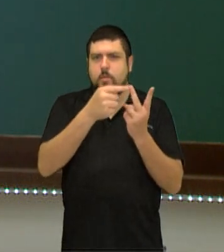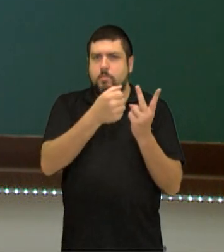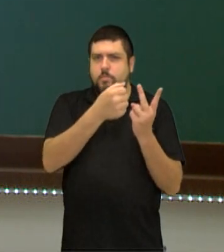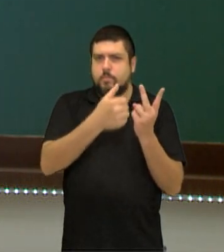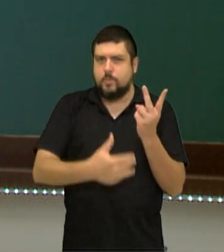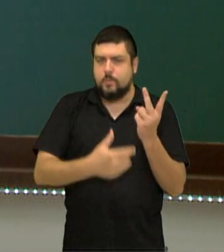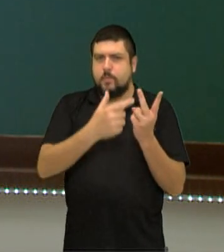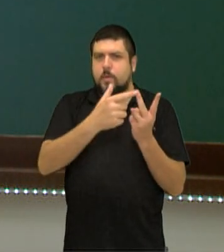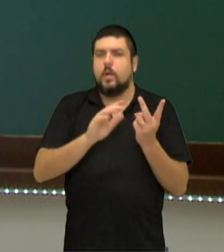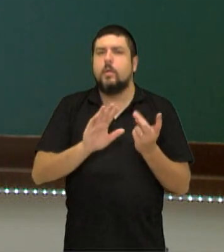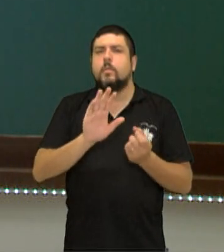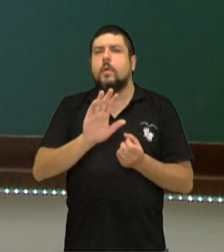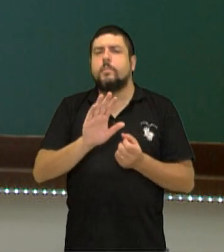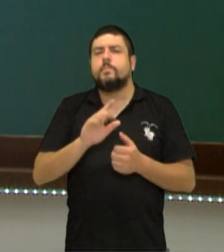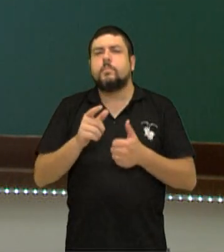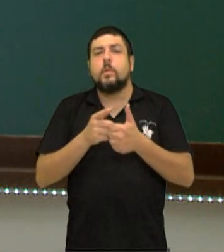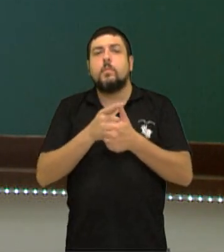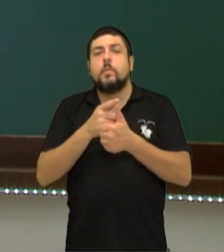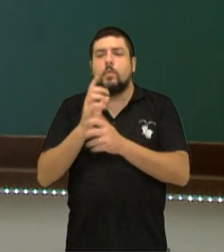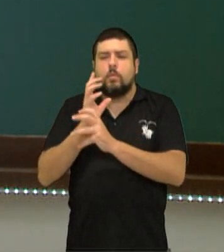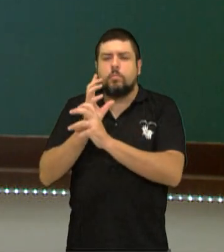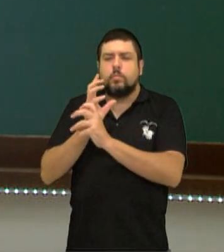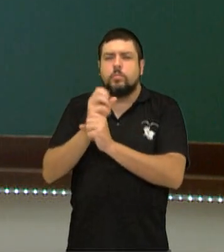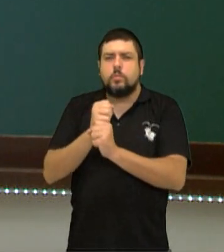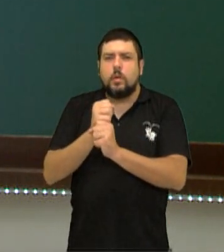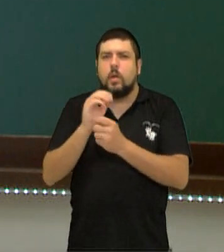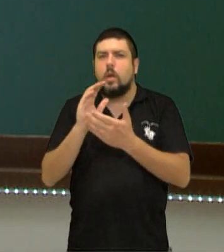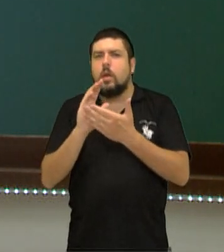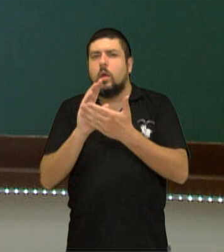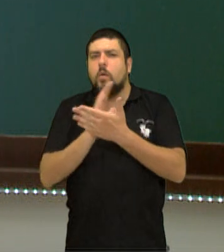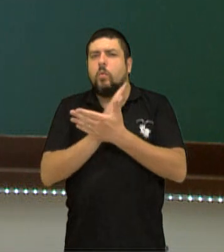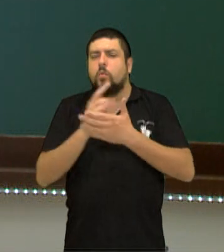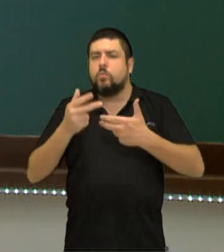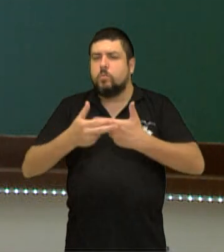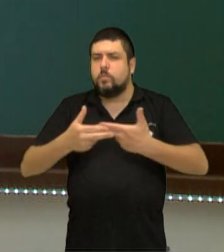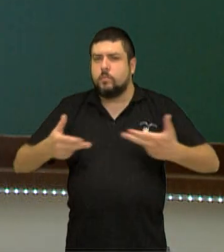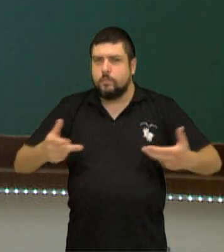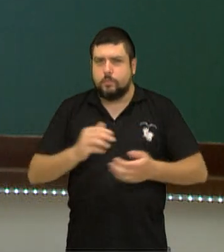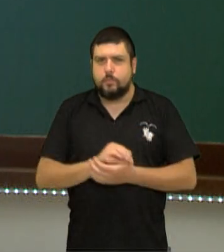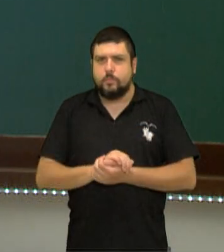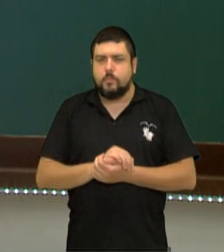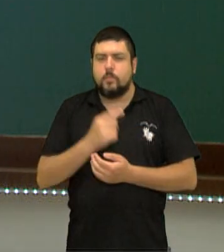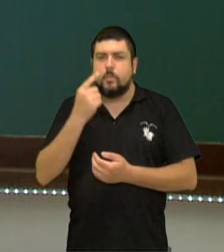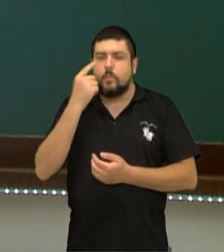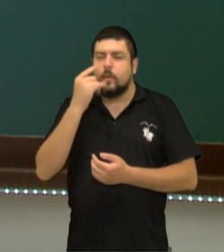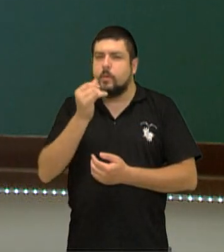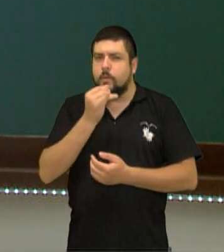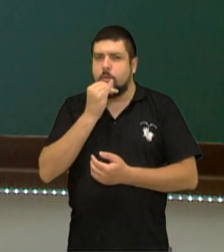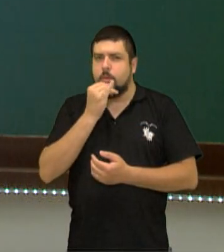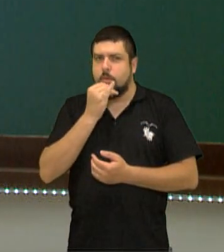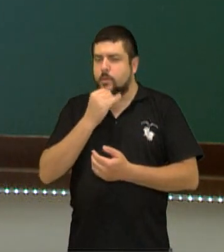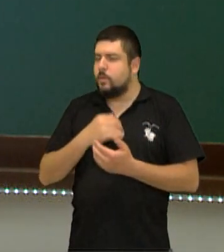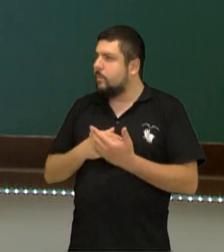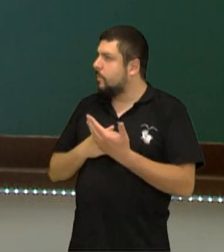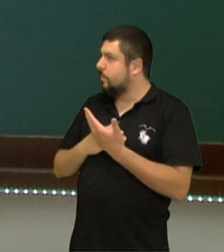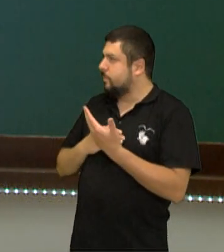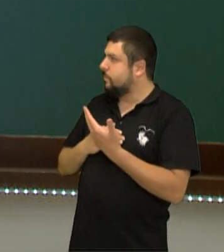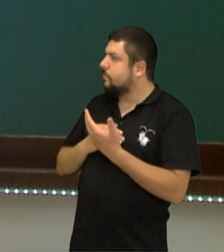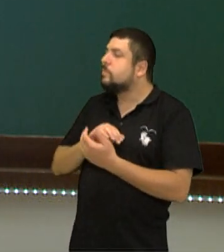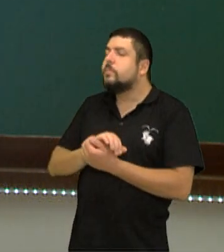importante fazermos uma breve revisão sobre alguns conceitos. Veja esse exemplo. Nesse exemplo eu tenho